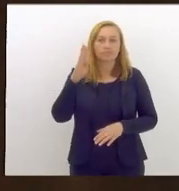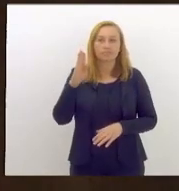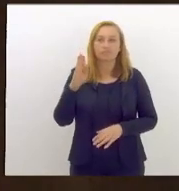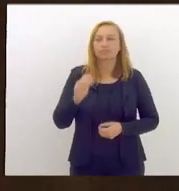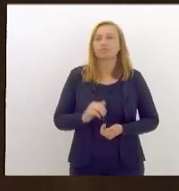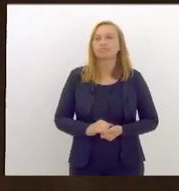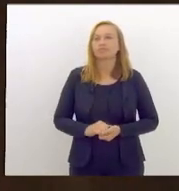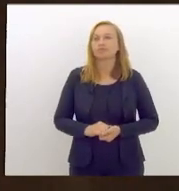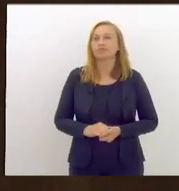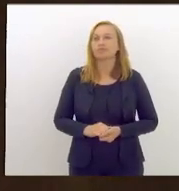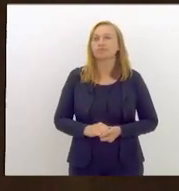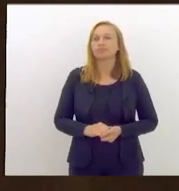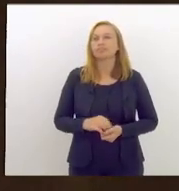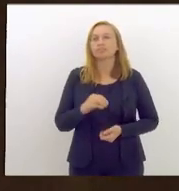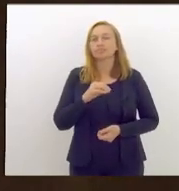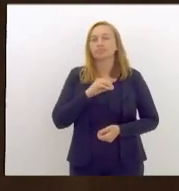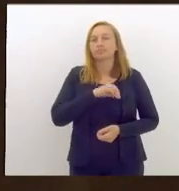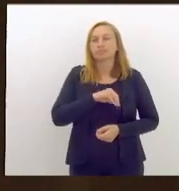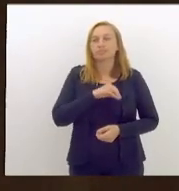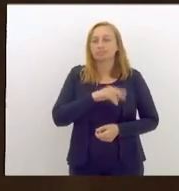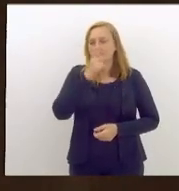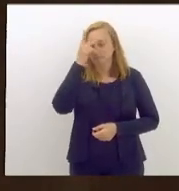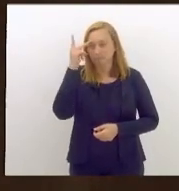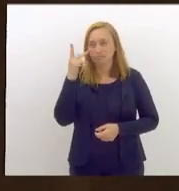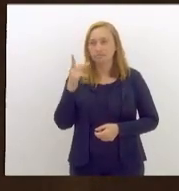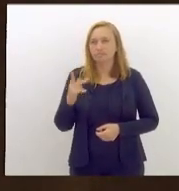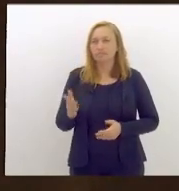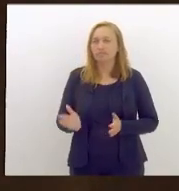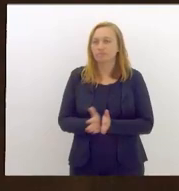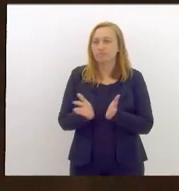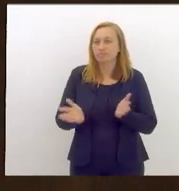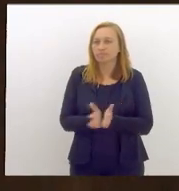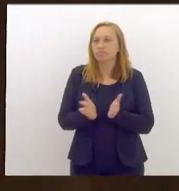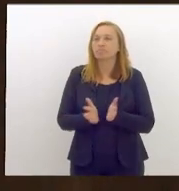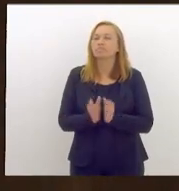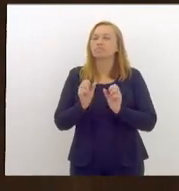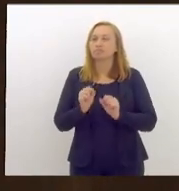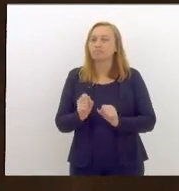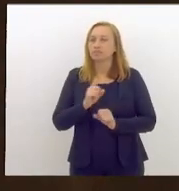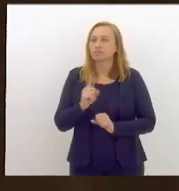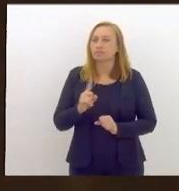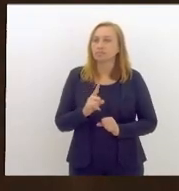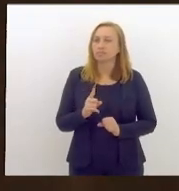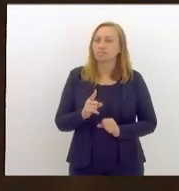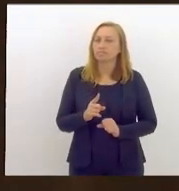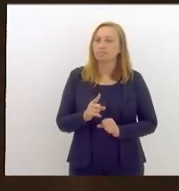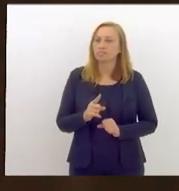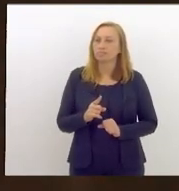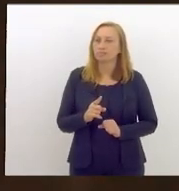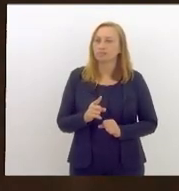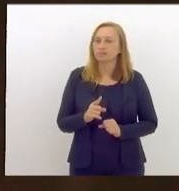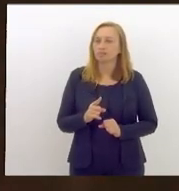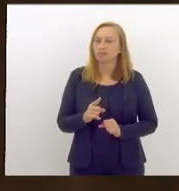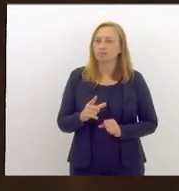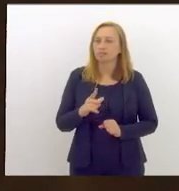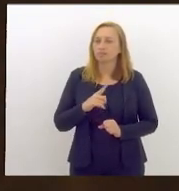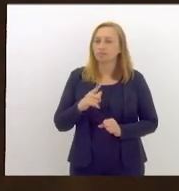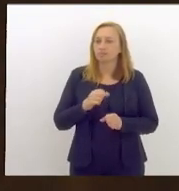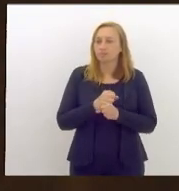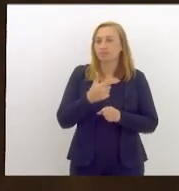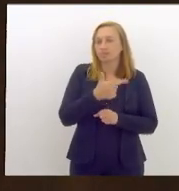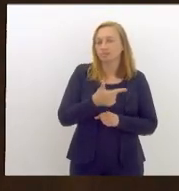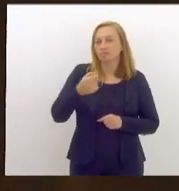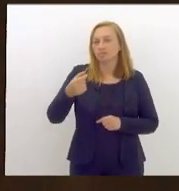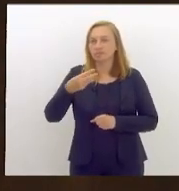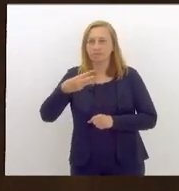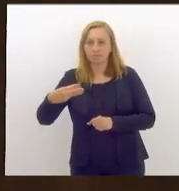garantia de renda para os trabalhadores mais pauperizados pode não vigorar mais a partir de 23 então a